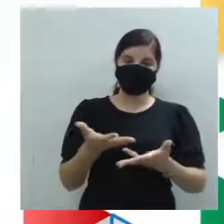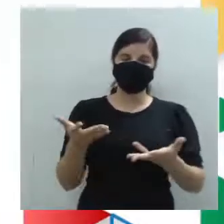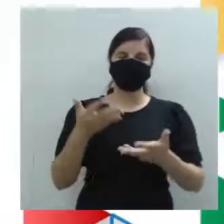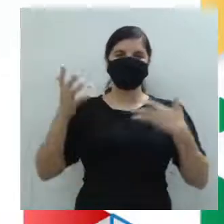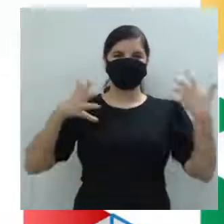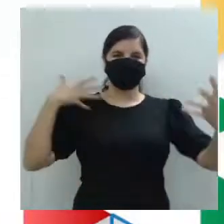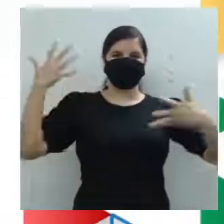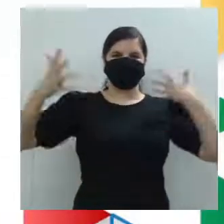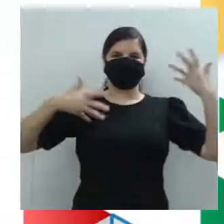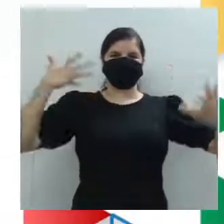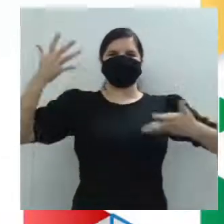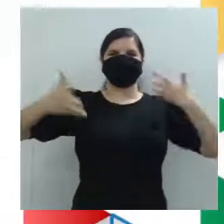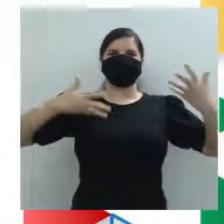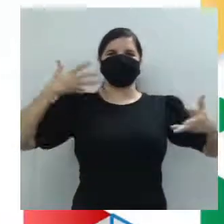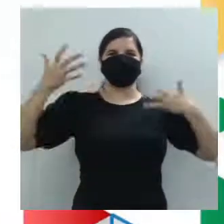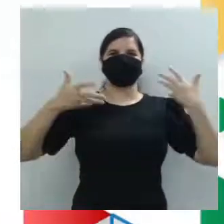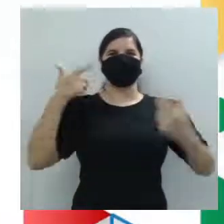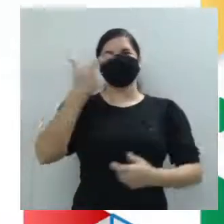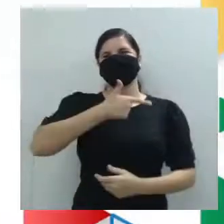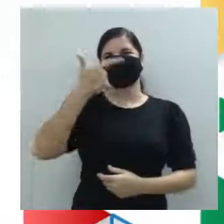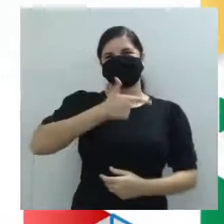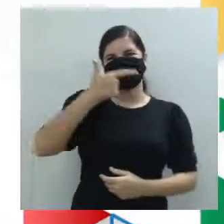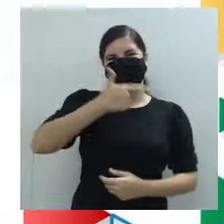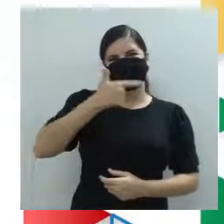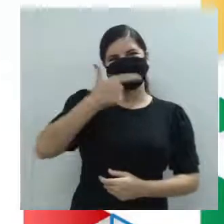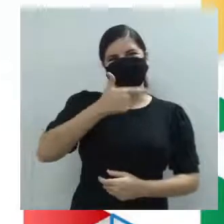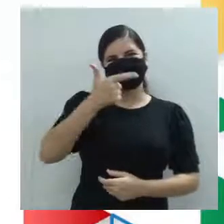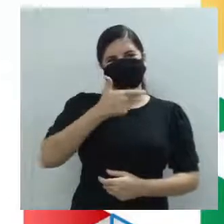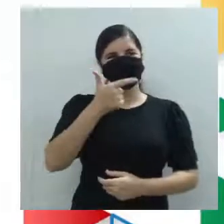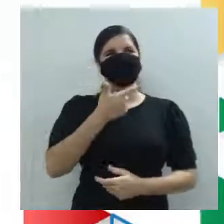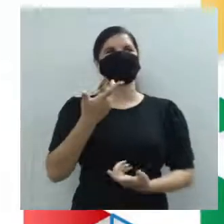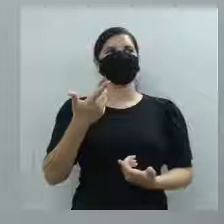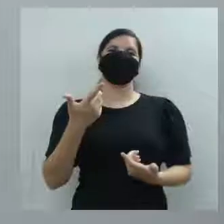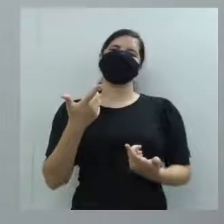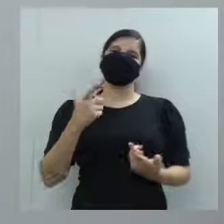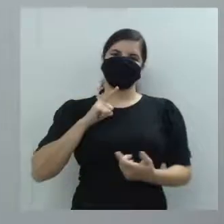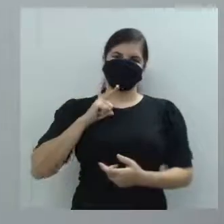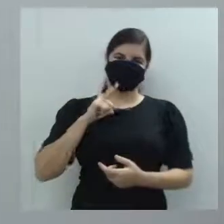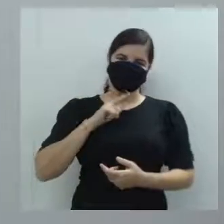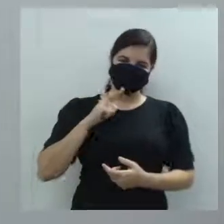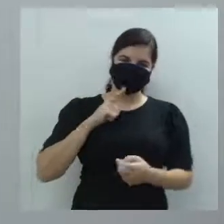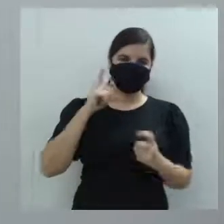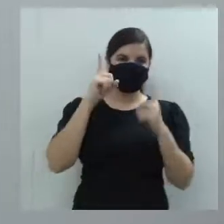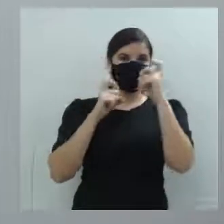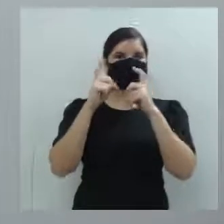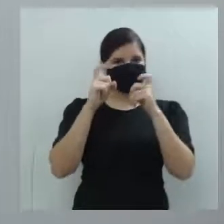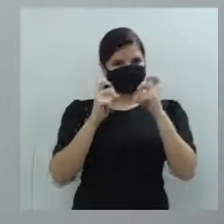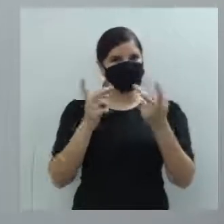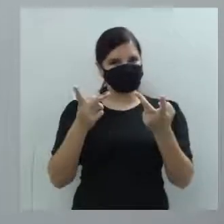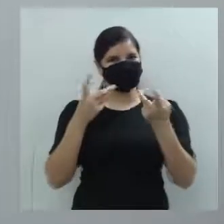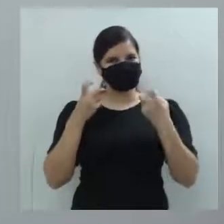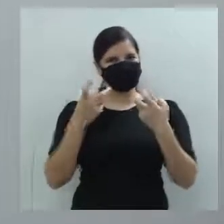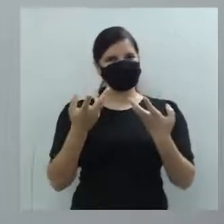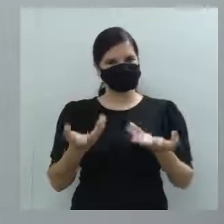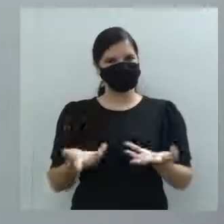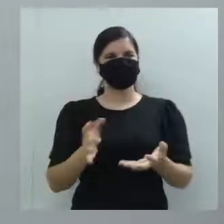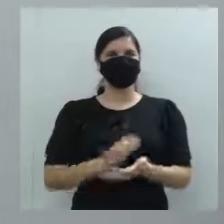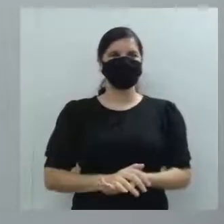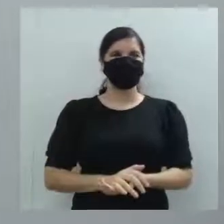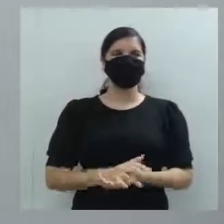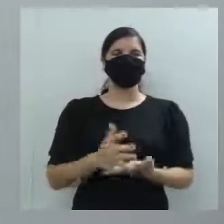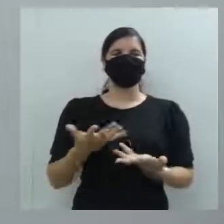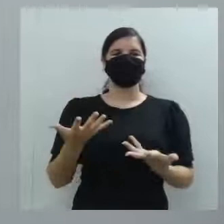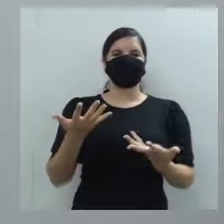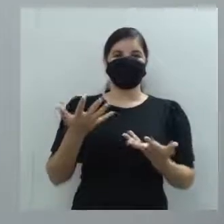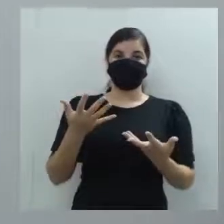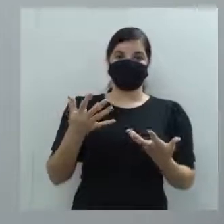a alegria. A alegria. Então vejam só, o riso. Olha só a expressão facial. Então vejam só, saber